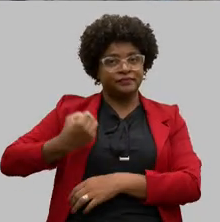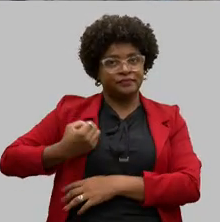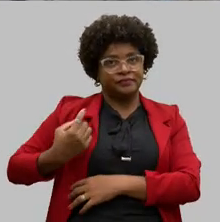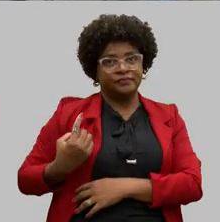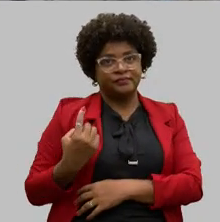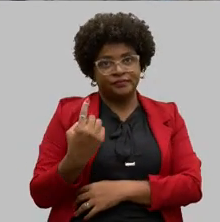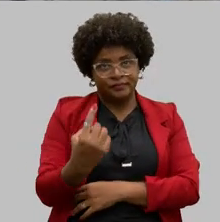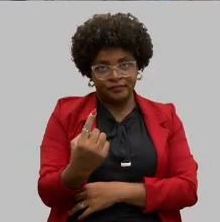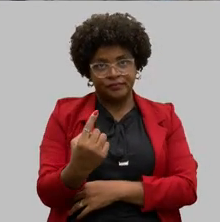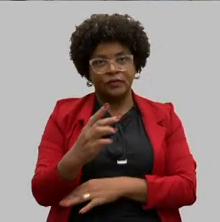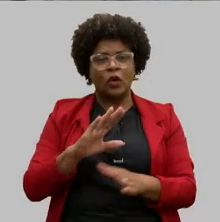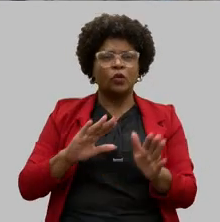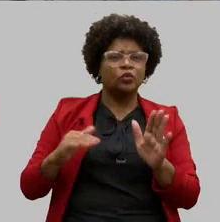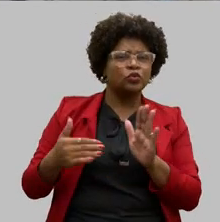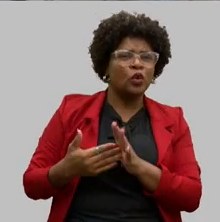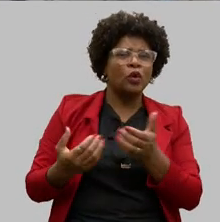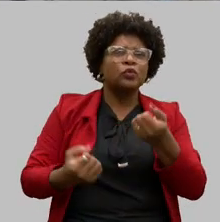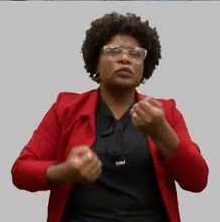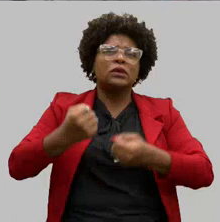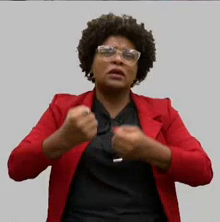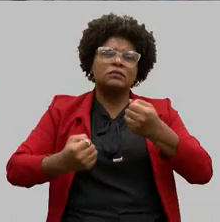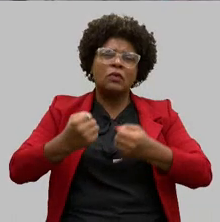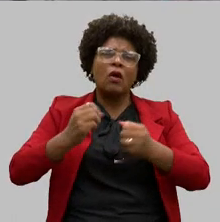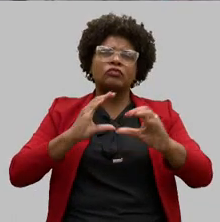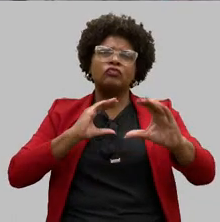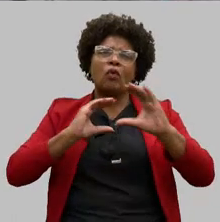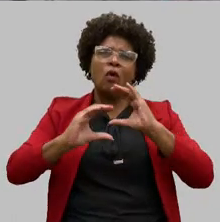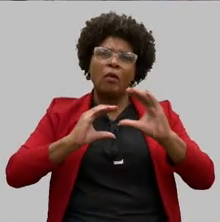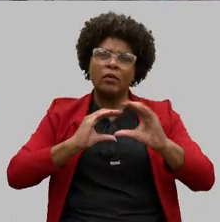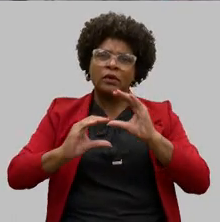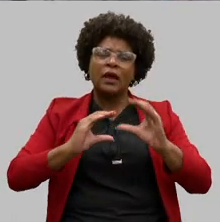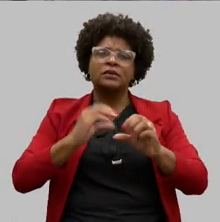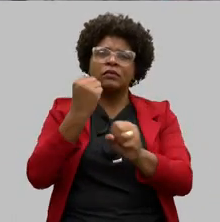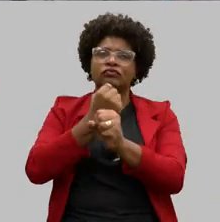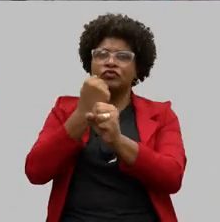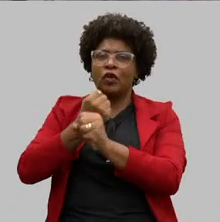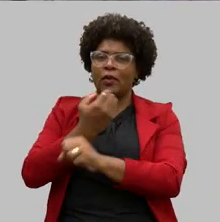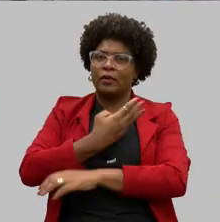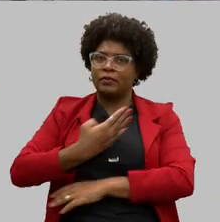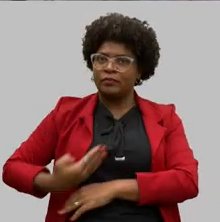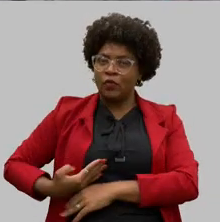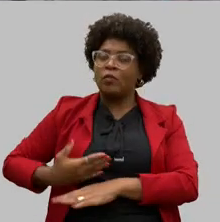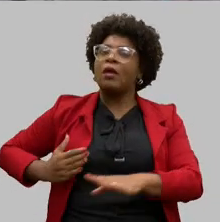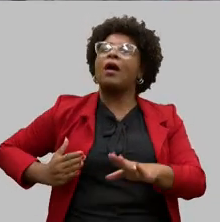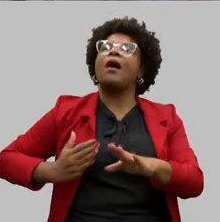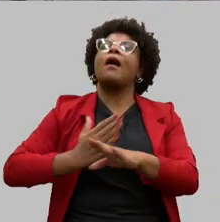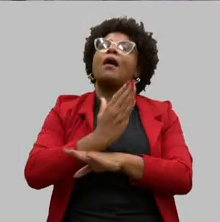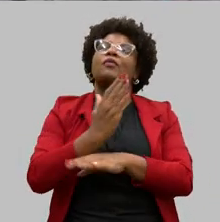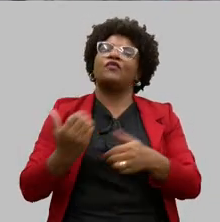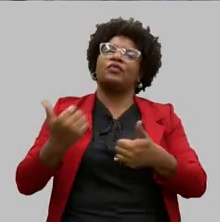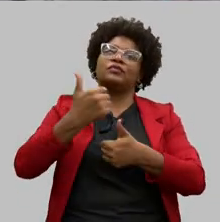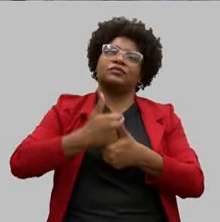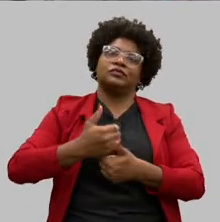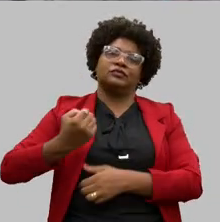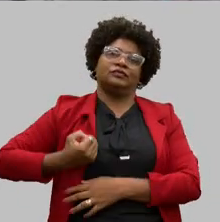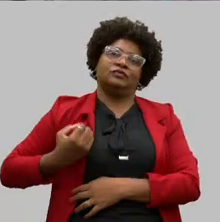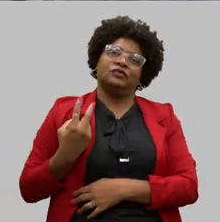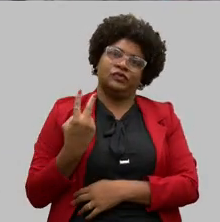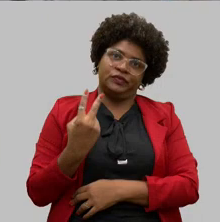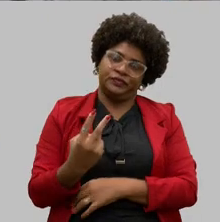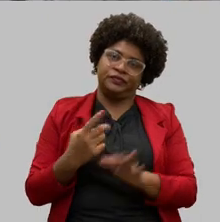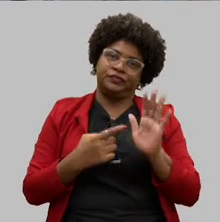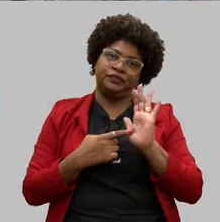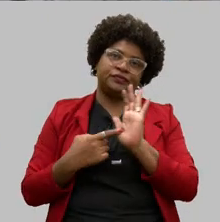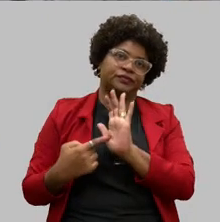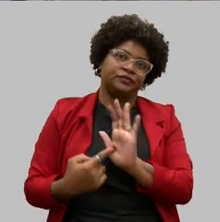transporte comunicação e obras públicas por sua vez opinou pela aprovação da proposição na forma do substitutivo número do que apresentou